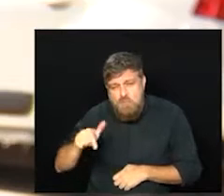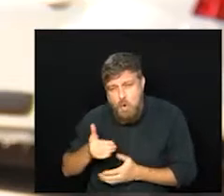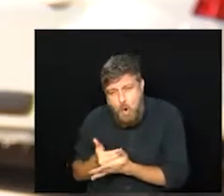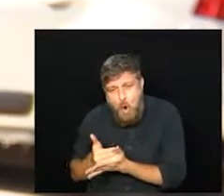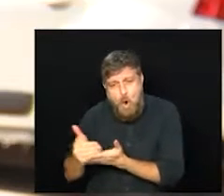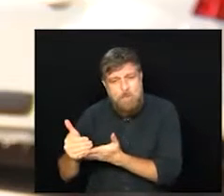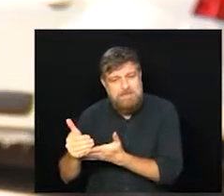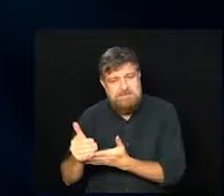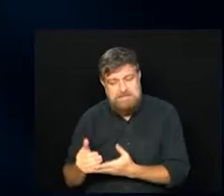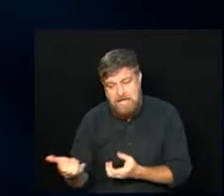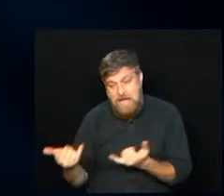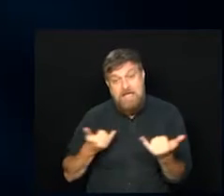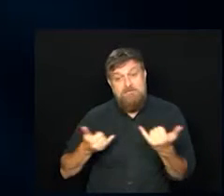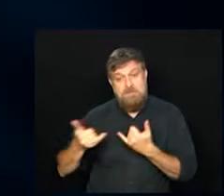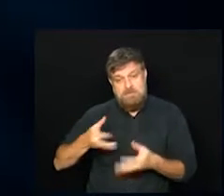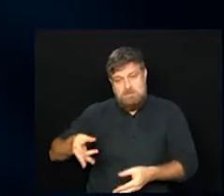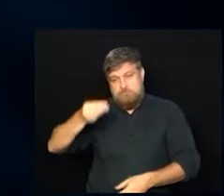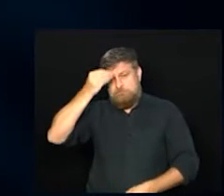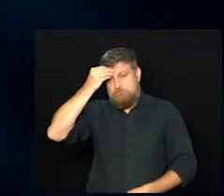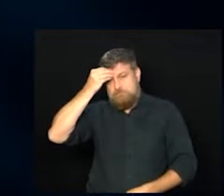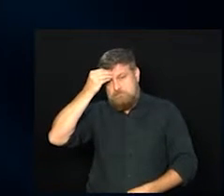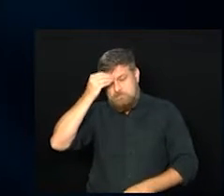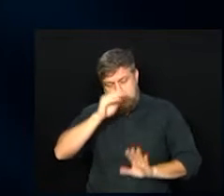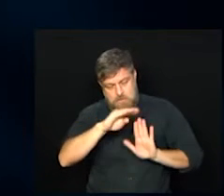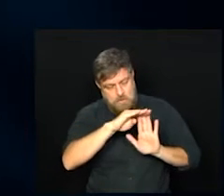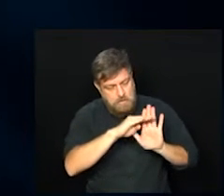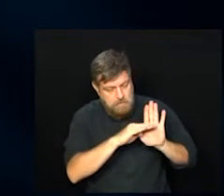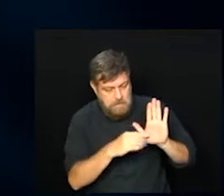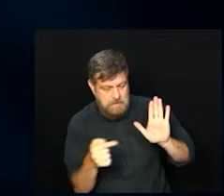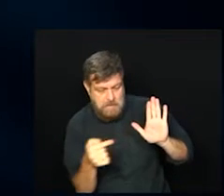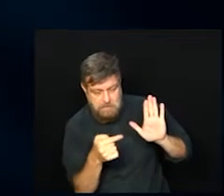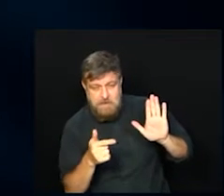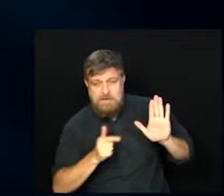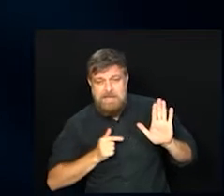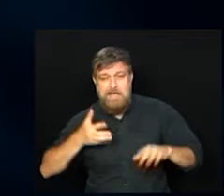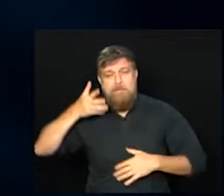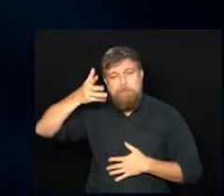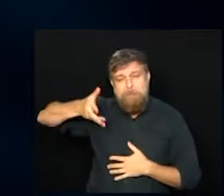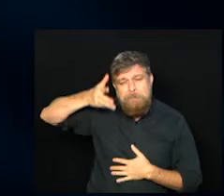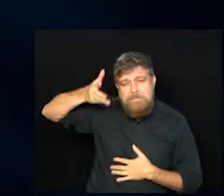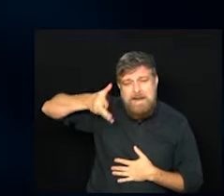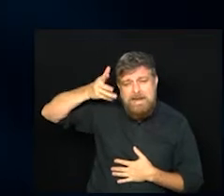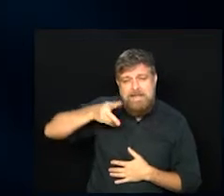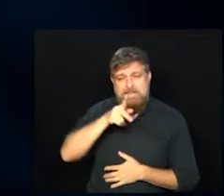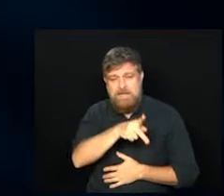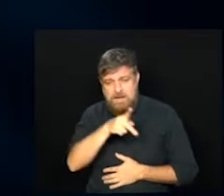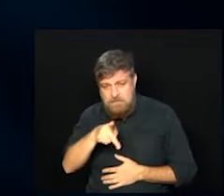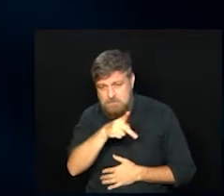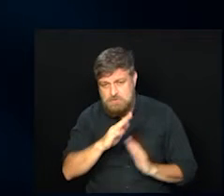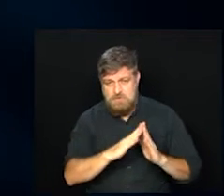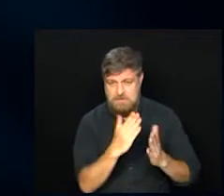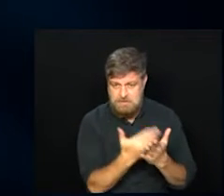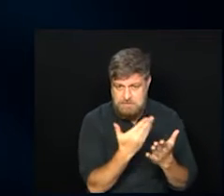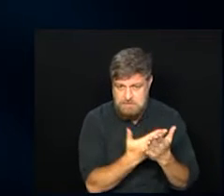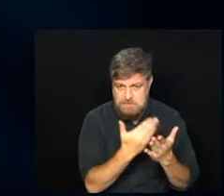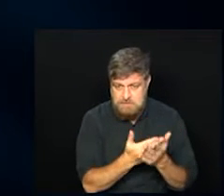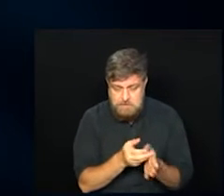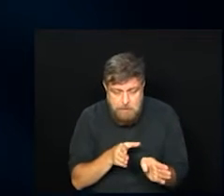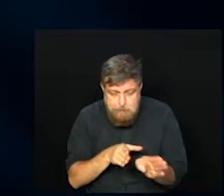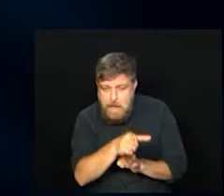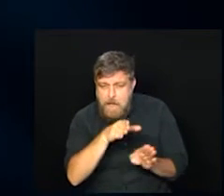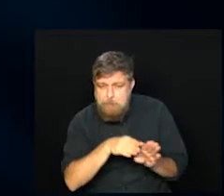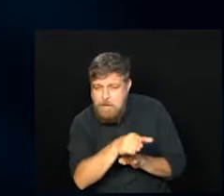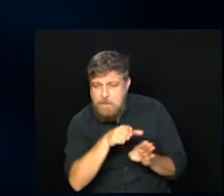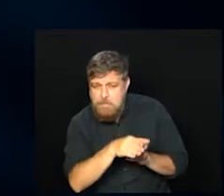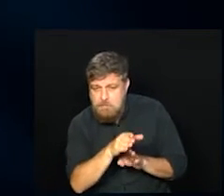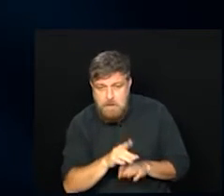com acesso à informação. Segundo o projeto, o programa prevê palestras aos professores das escolas para alertar sobre